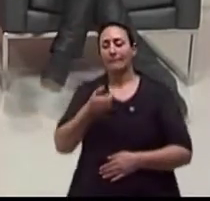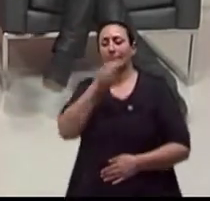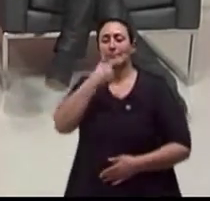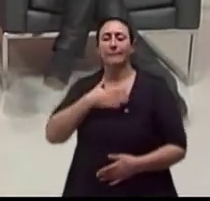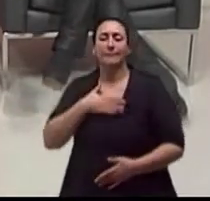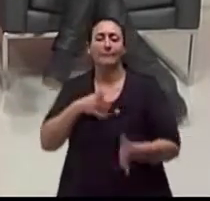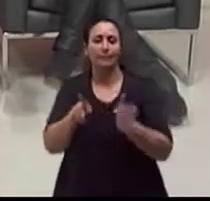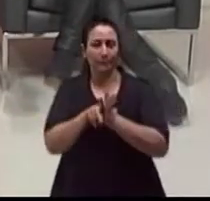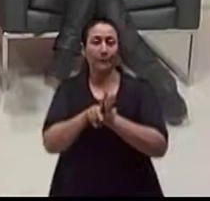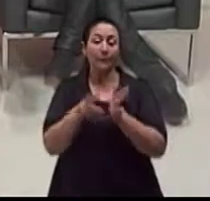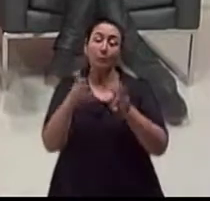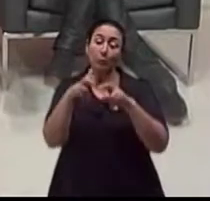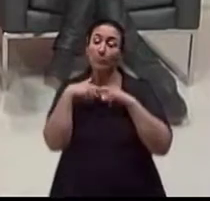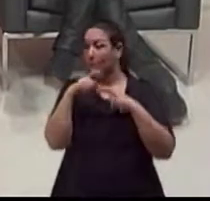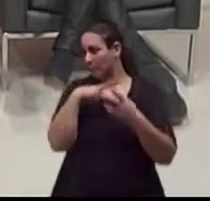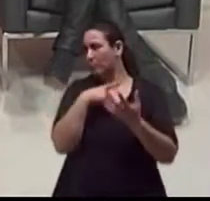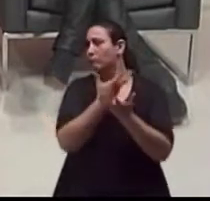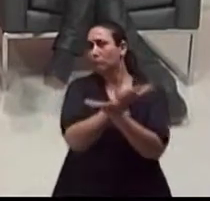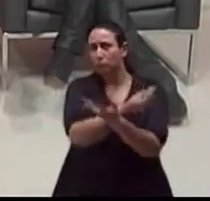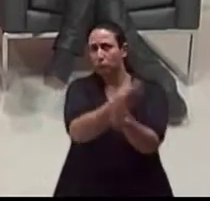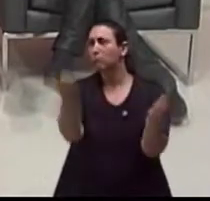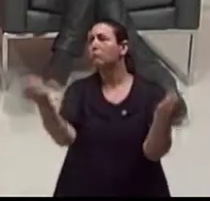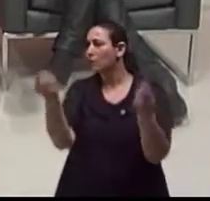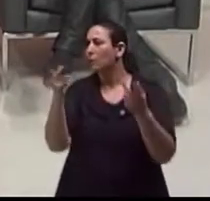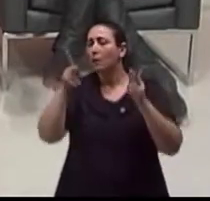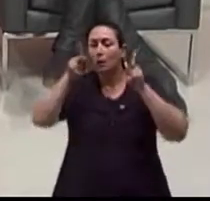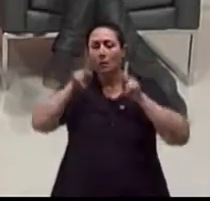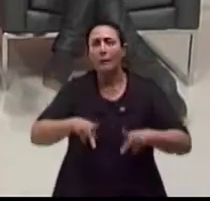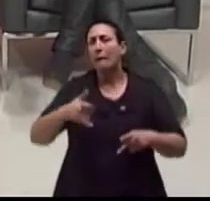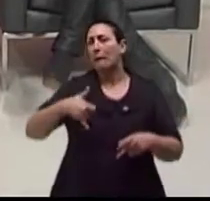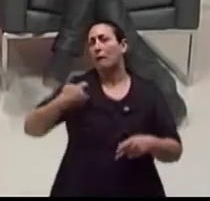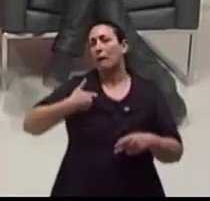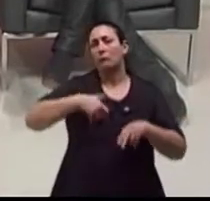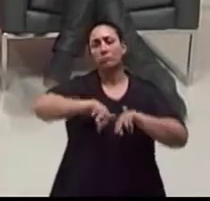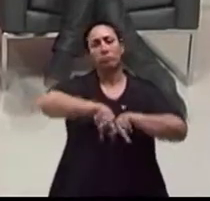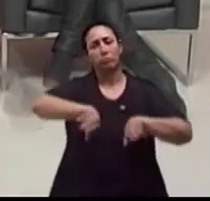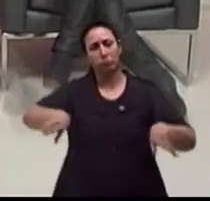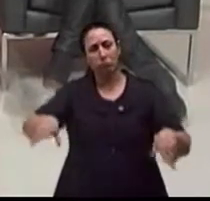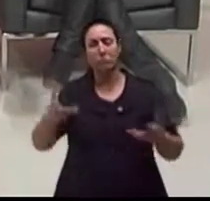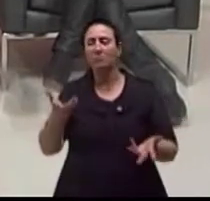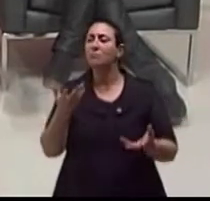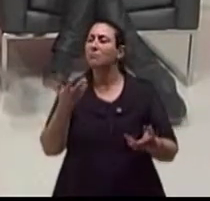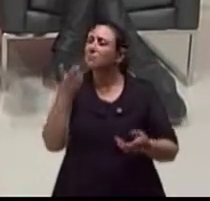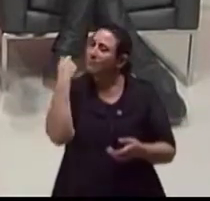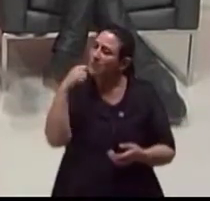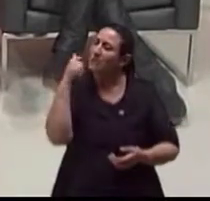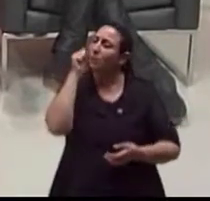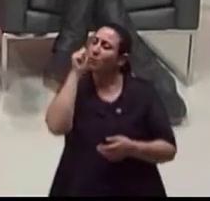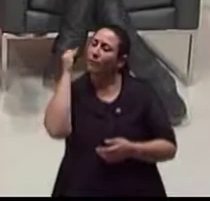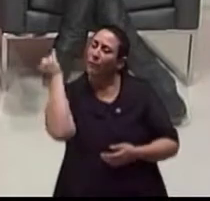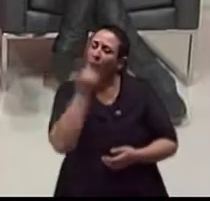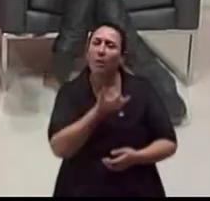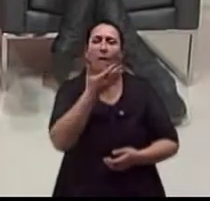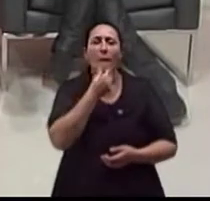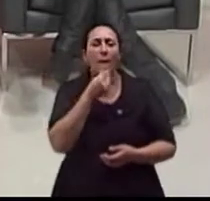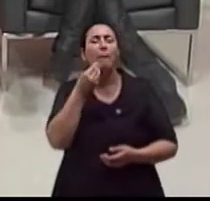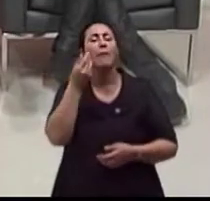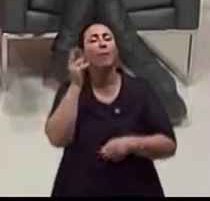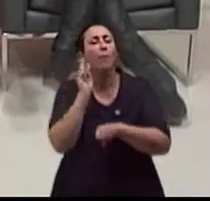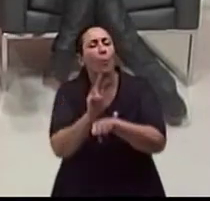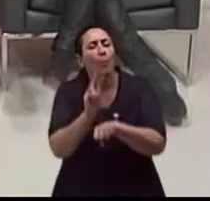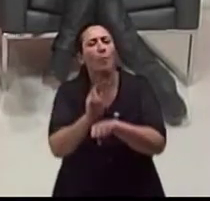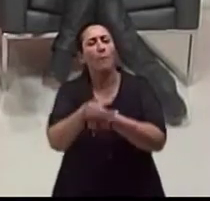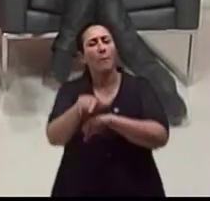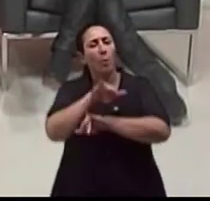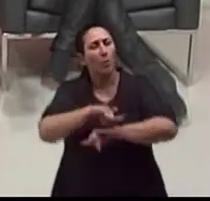ser espectadores de todas as idades Então isso é muito importante né E que as mulheres fazem para os homens que viram esse programa se eles não conseguiram assistir e